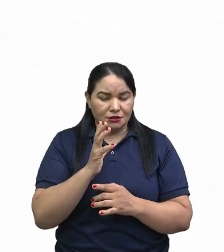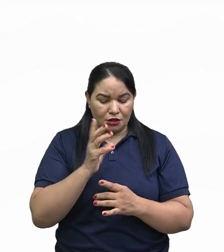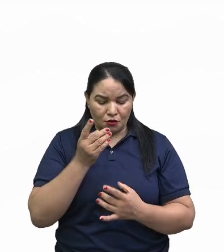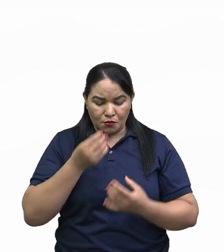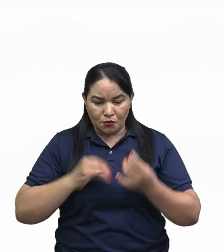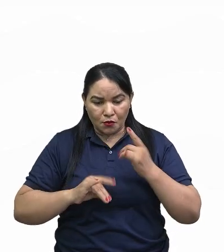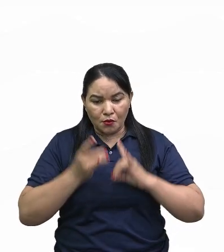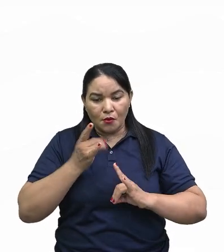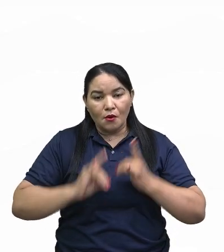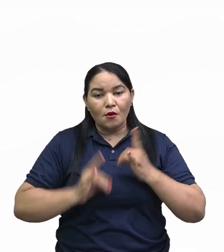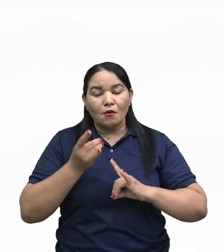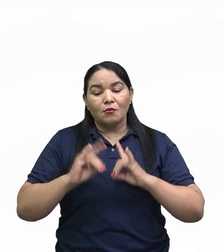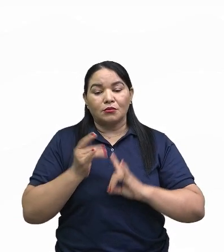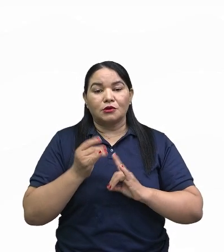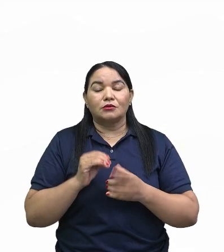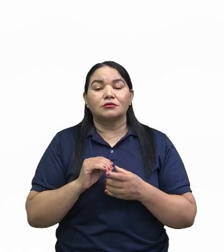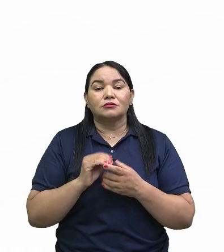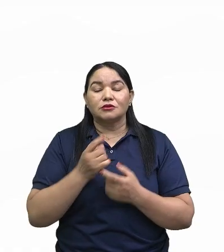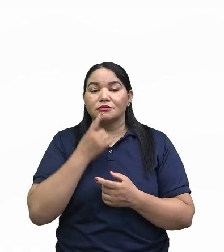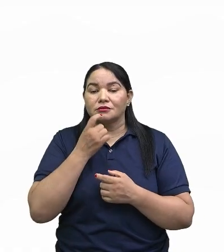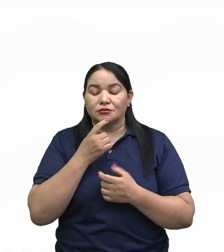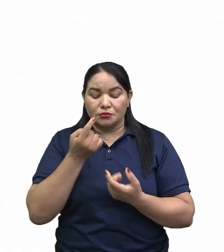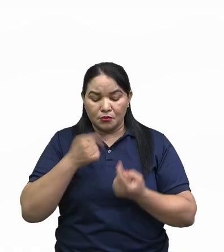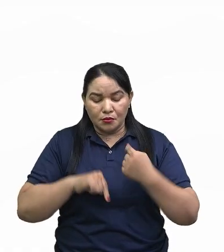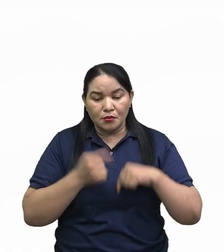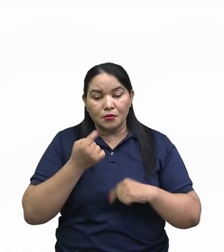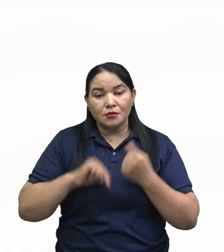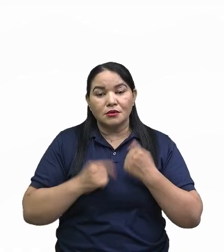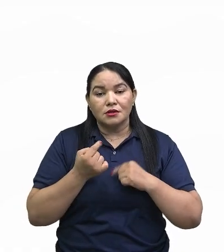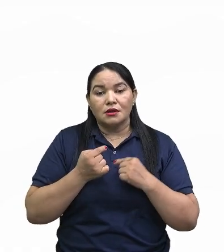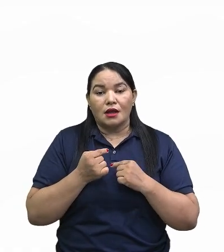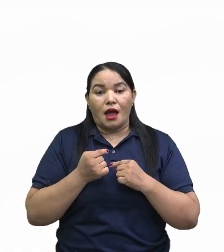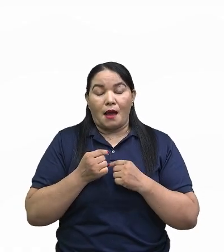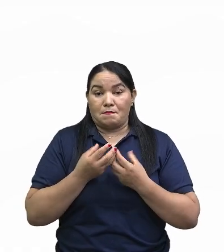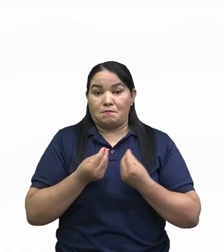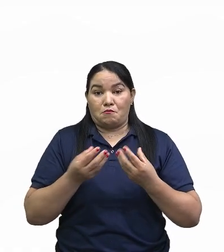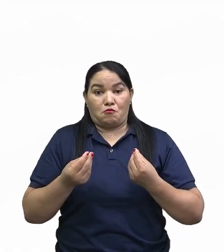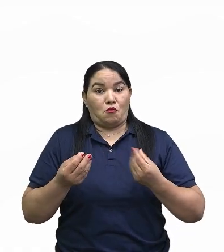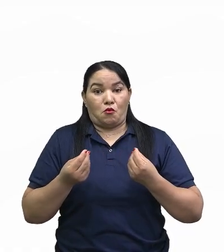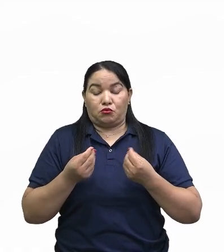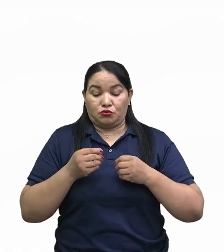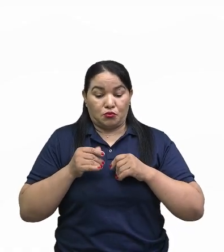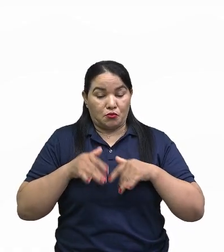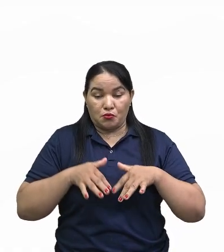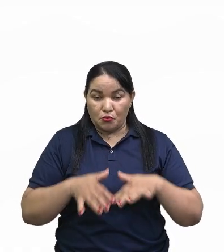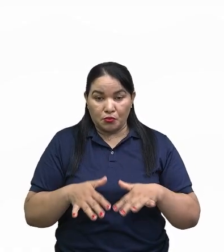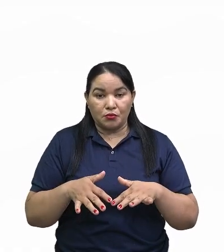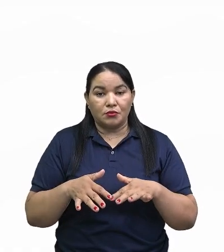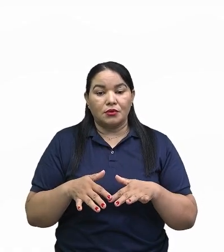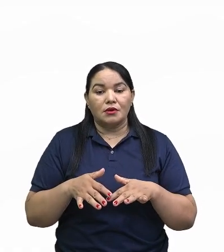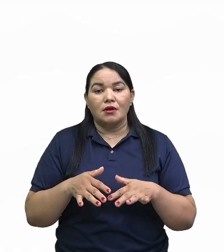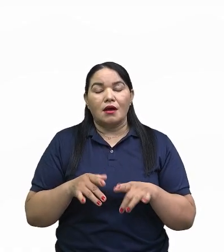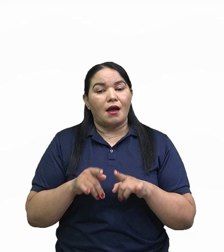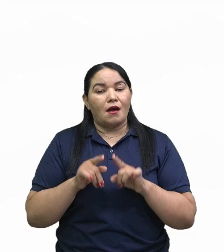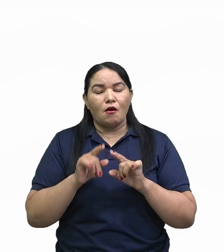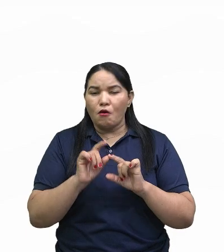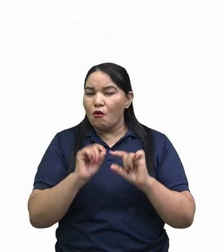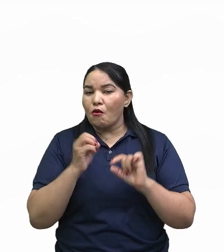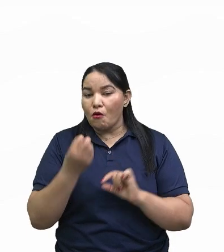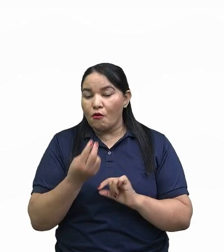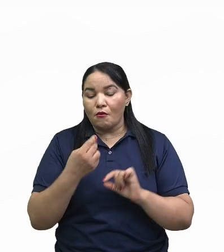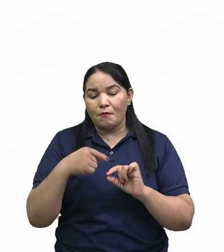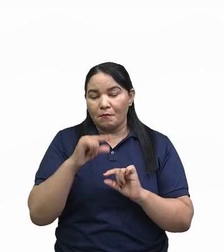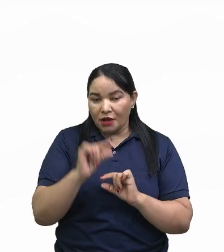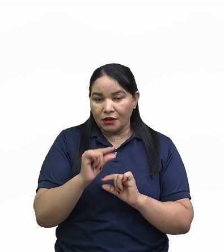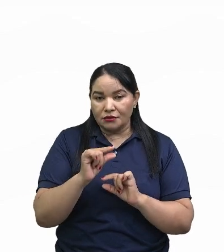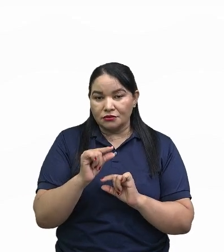ali sendo lançados na corrente sanguínea de uma forma exagerada ou menos do que o ideal? Pode acontecer o que a gente